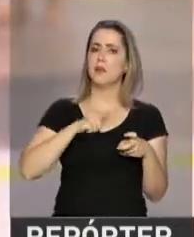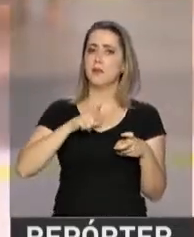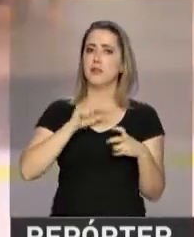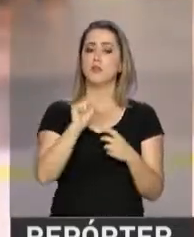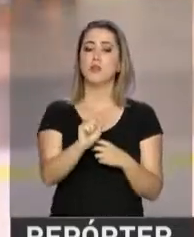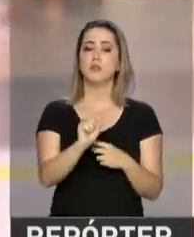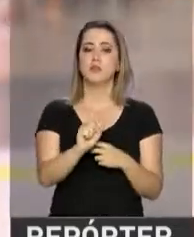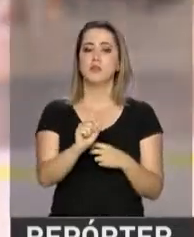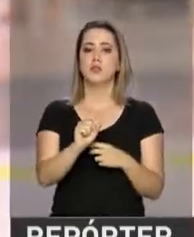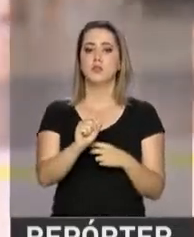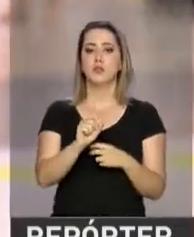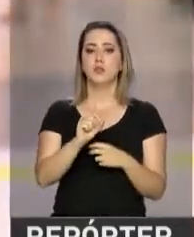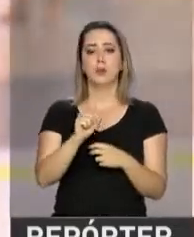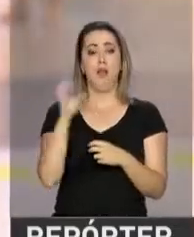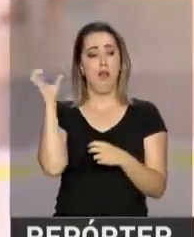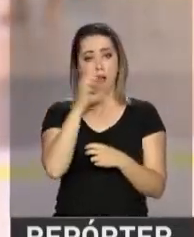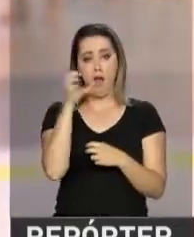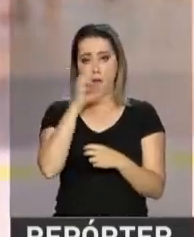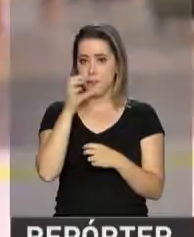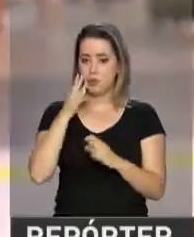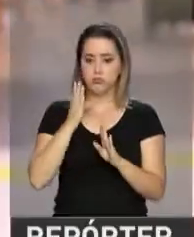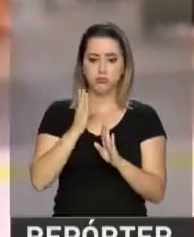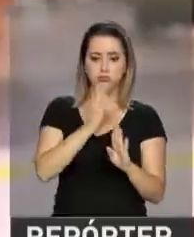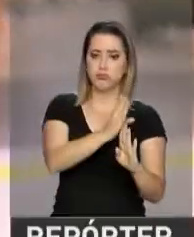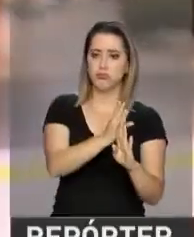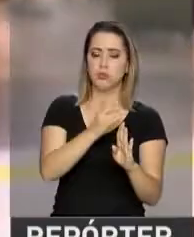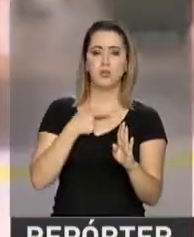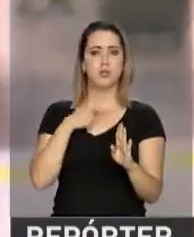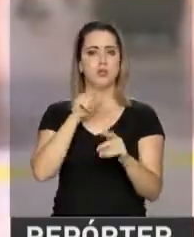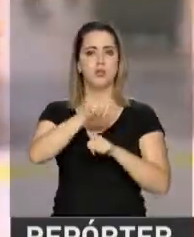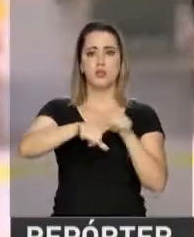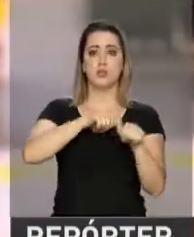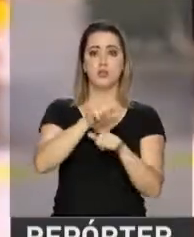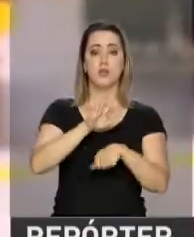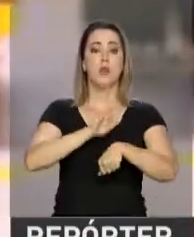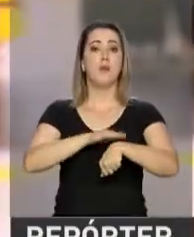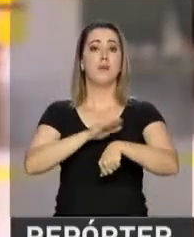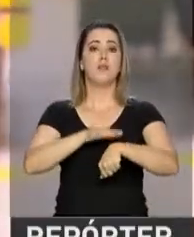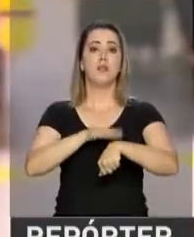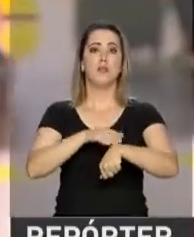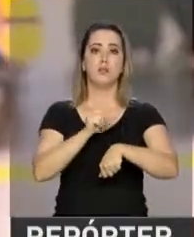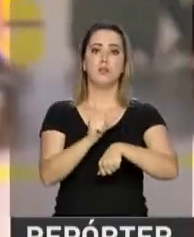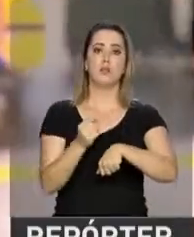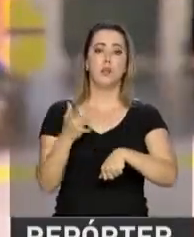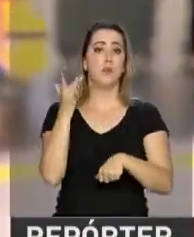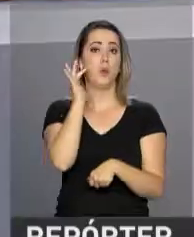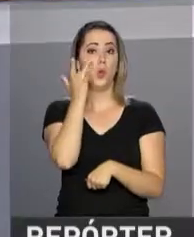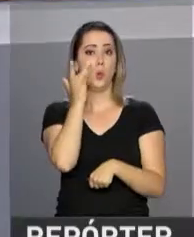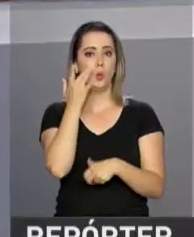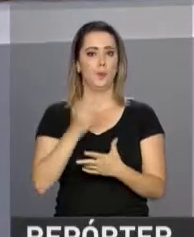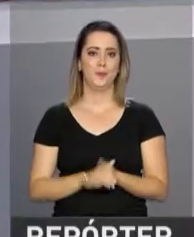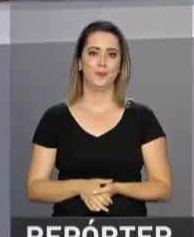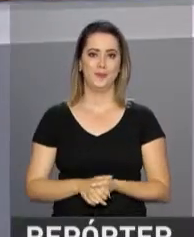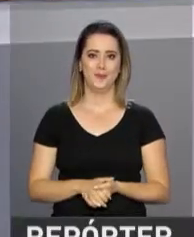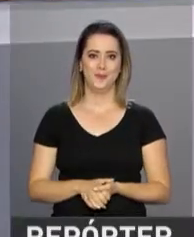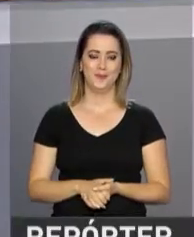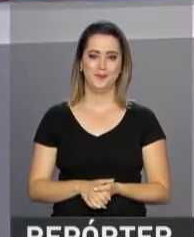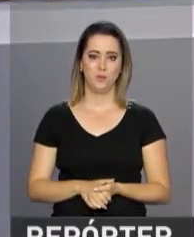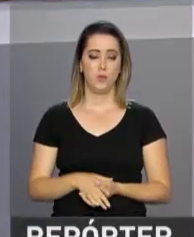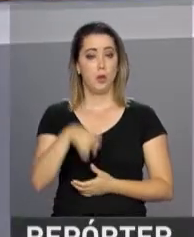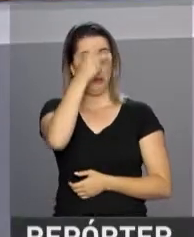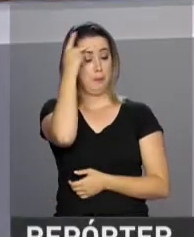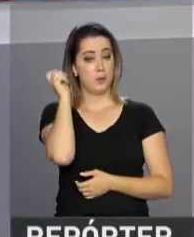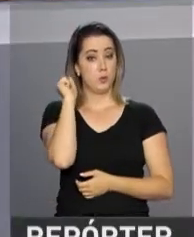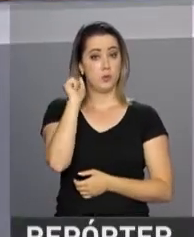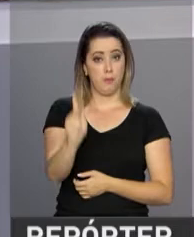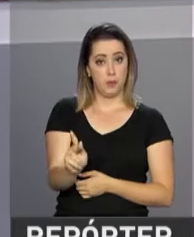perdendo menos tempo e transformando o tempo e em mouro né aposentados